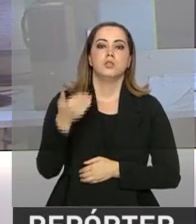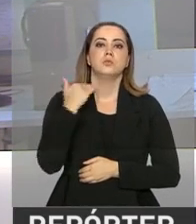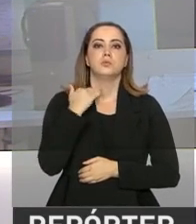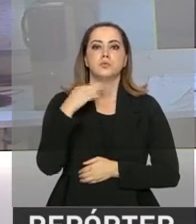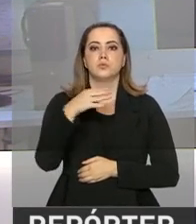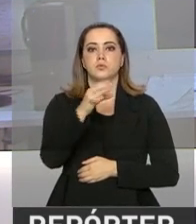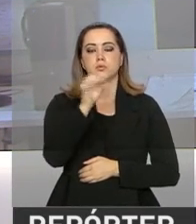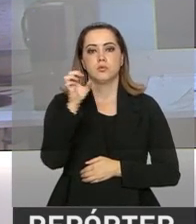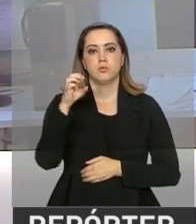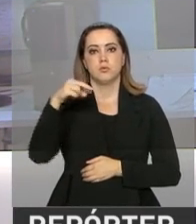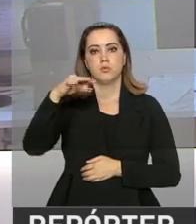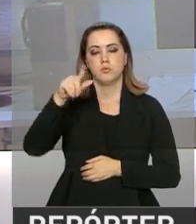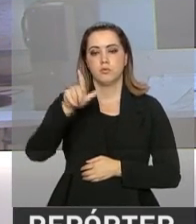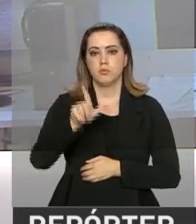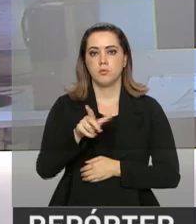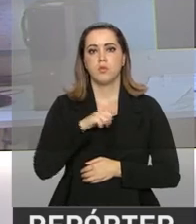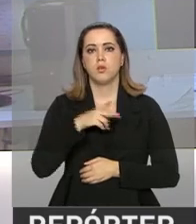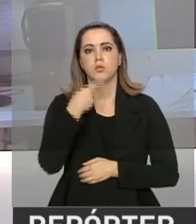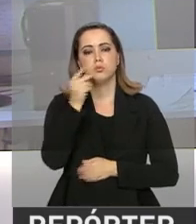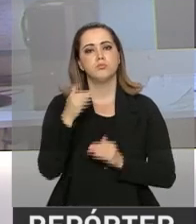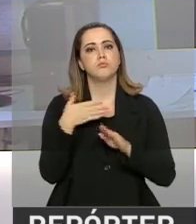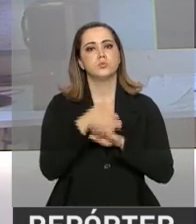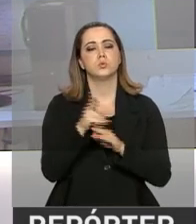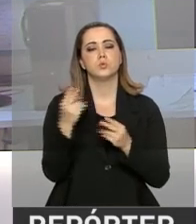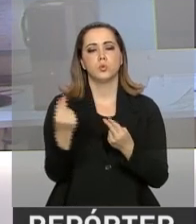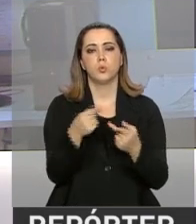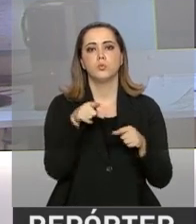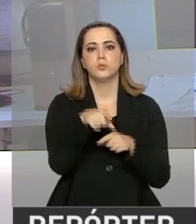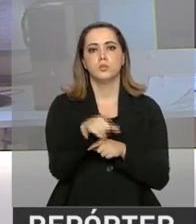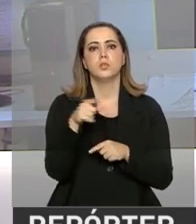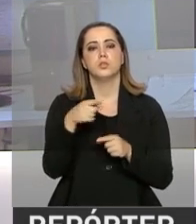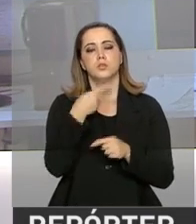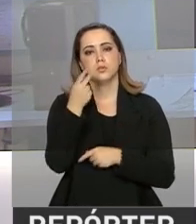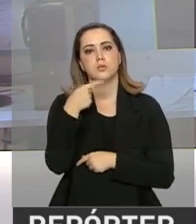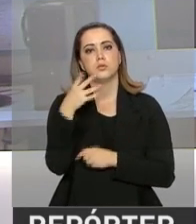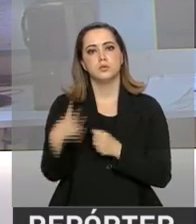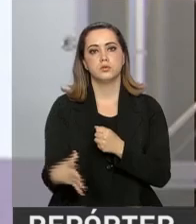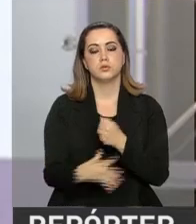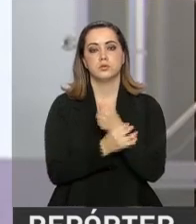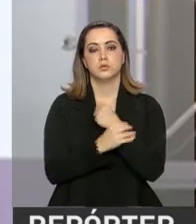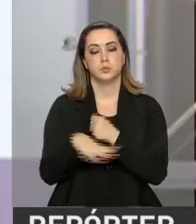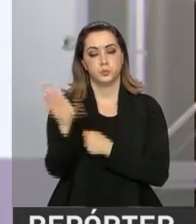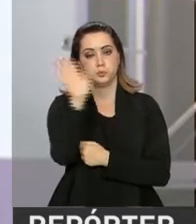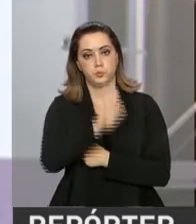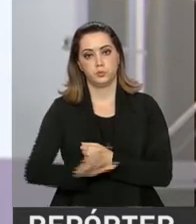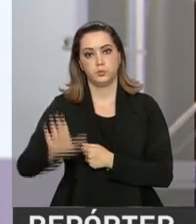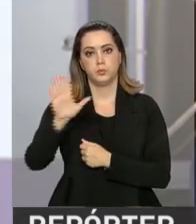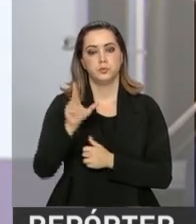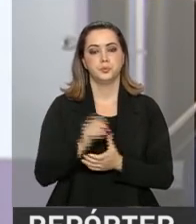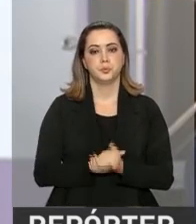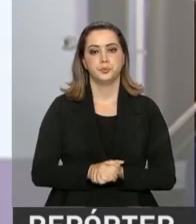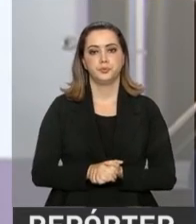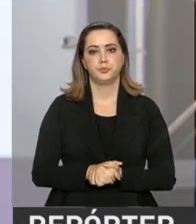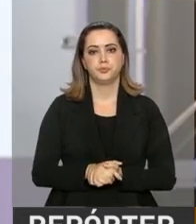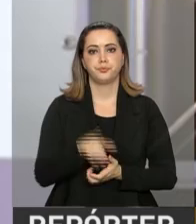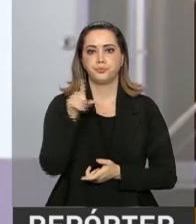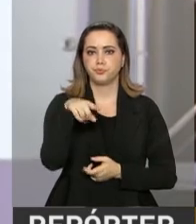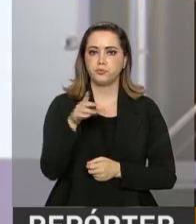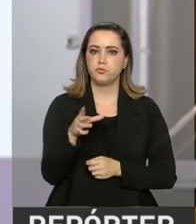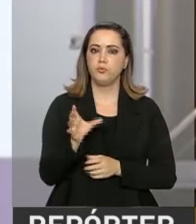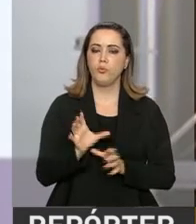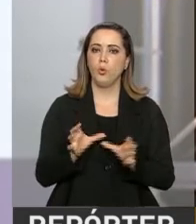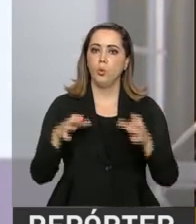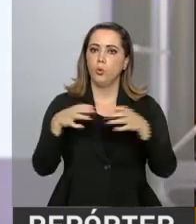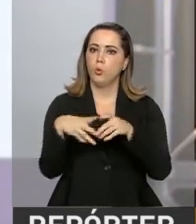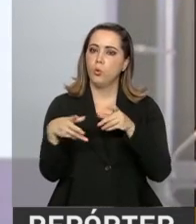Goldfein, participou do mesmo evento em São Paulo e destacou a segurança do sistema financeiro nacional. Que o sistema financeiro